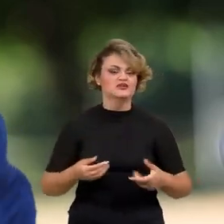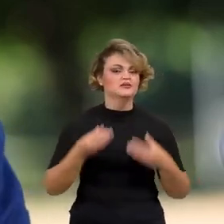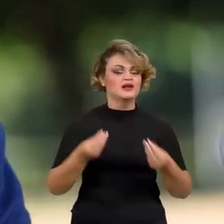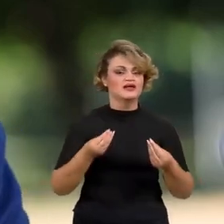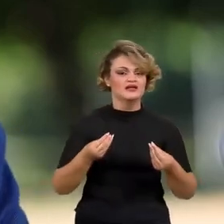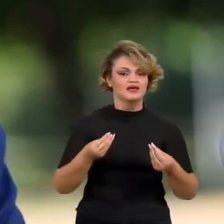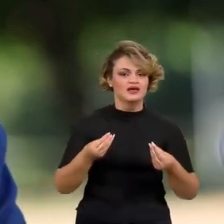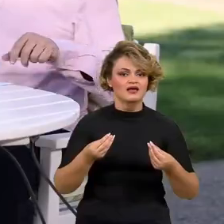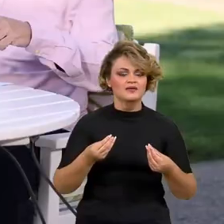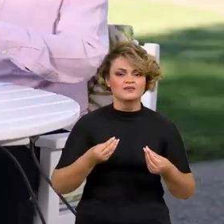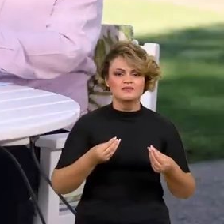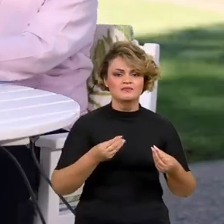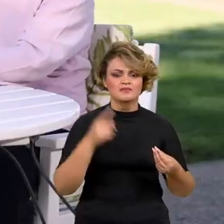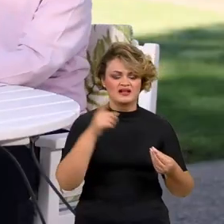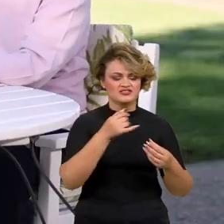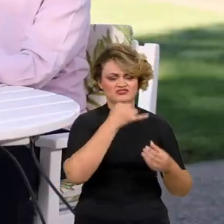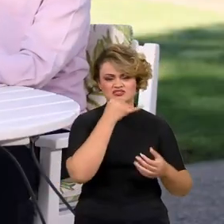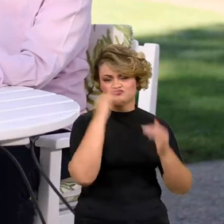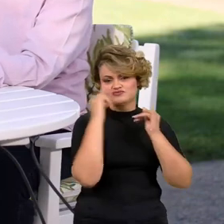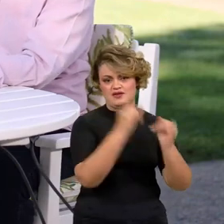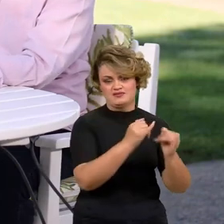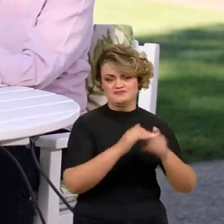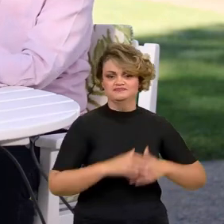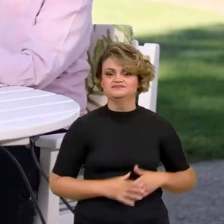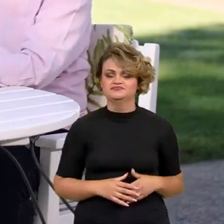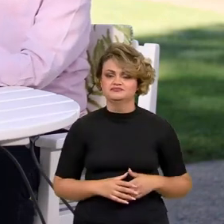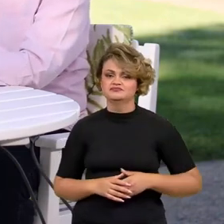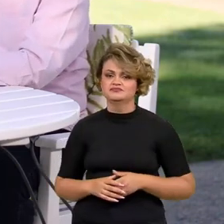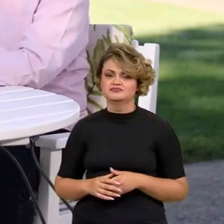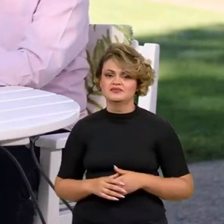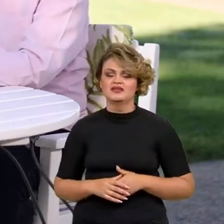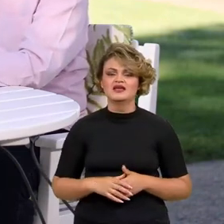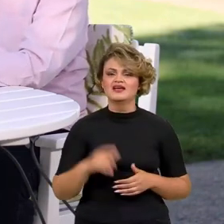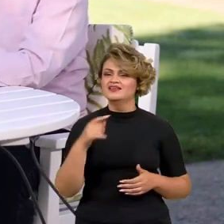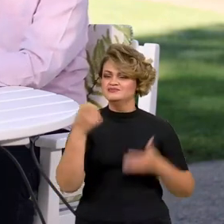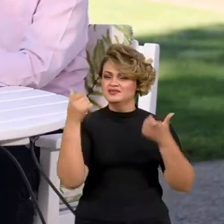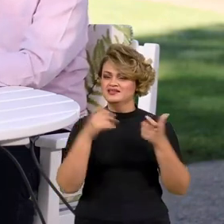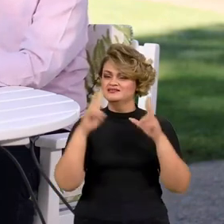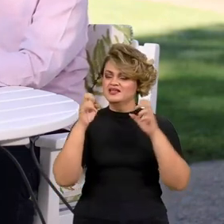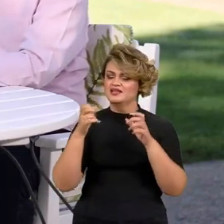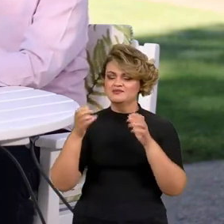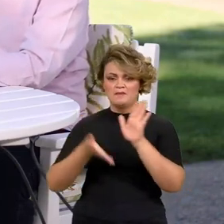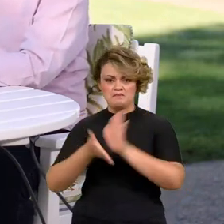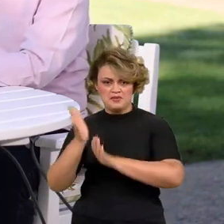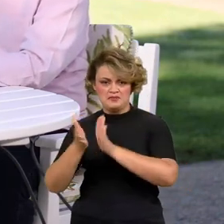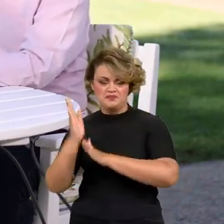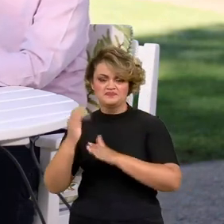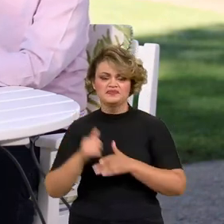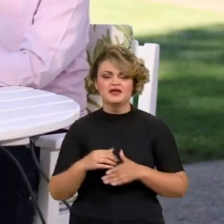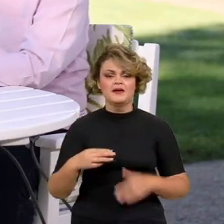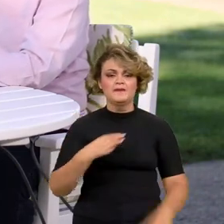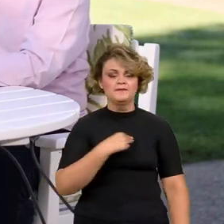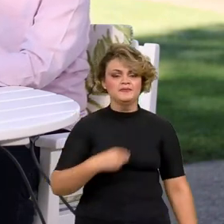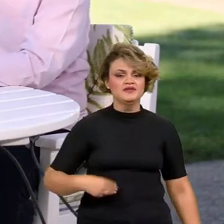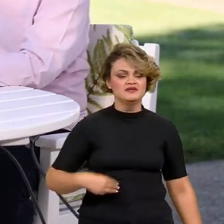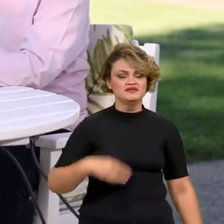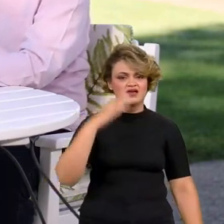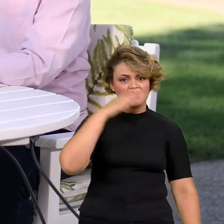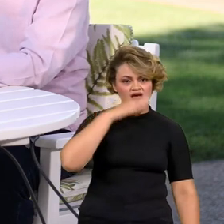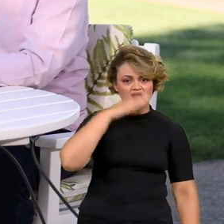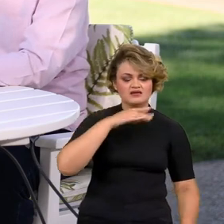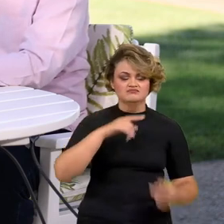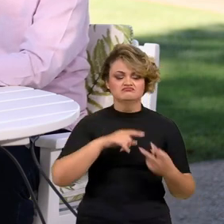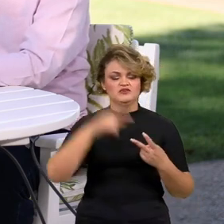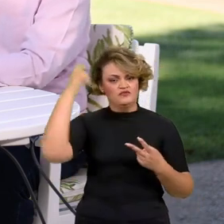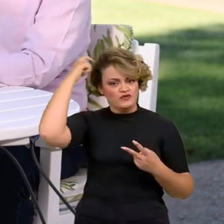tem a tristeza voltando nessa nessa coisa das viagens o ministro Pimenta e o Valdir foi lá no Rio Grande do